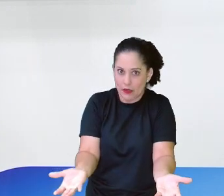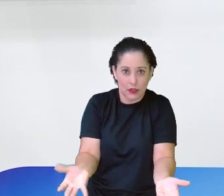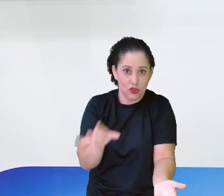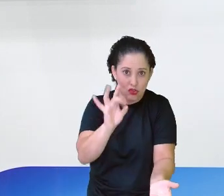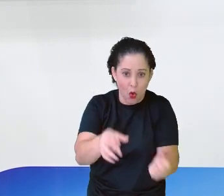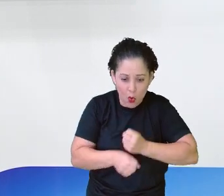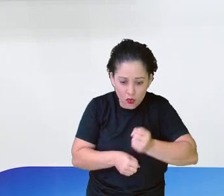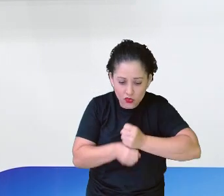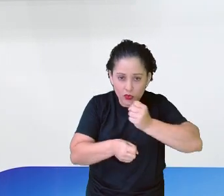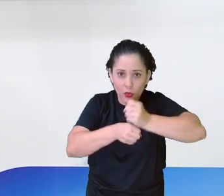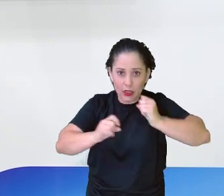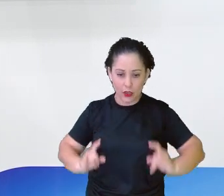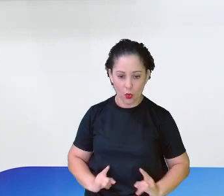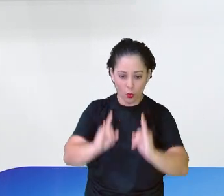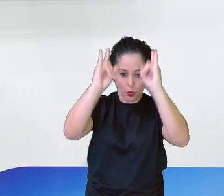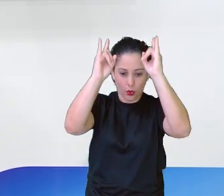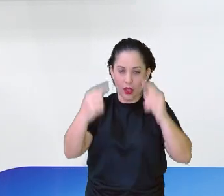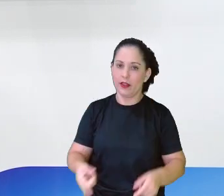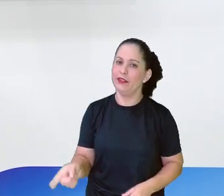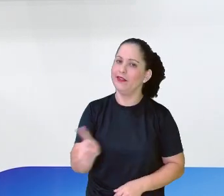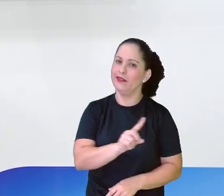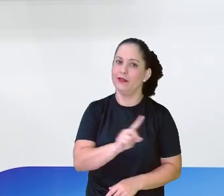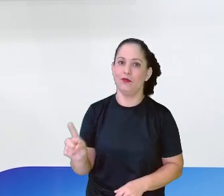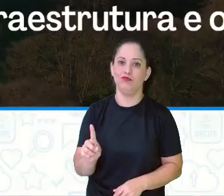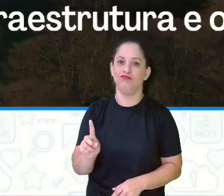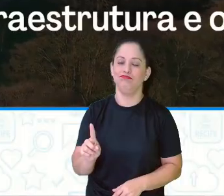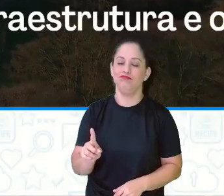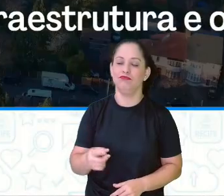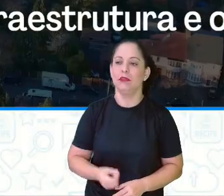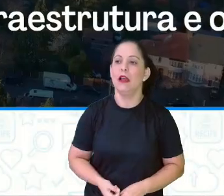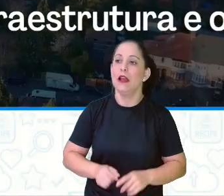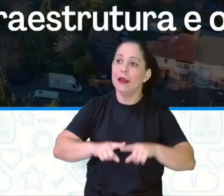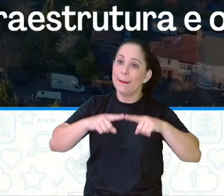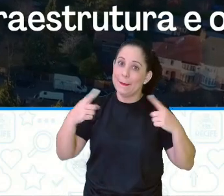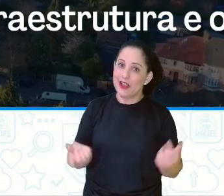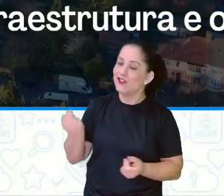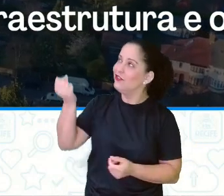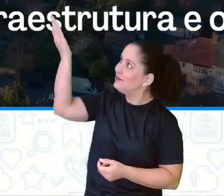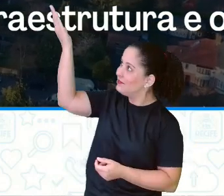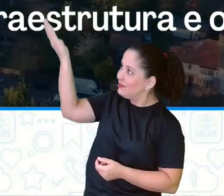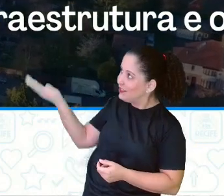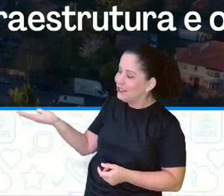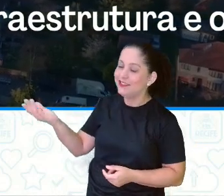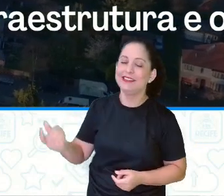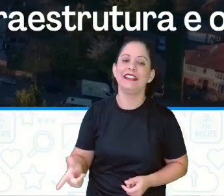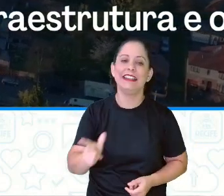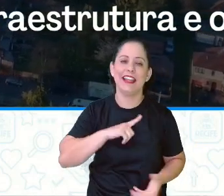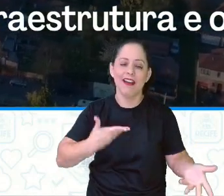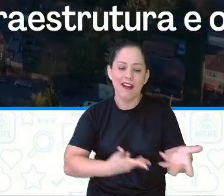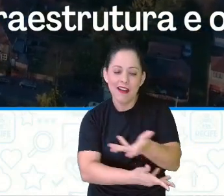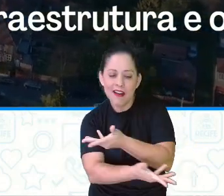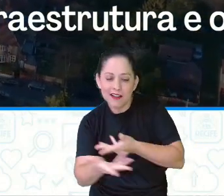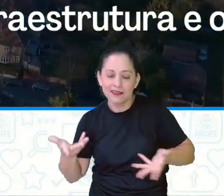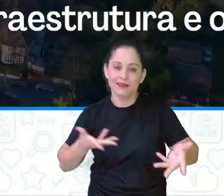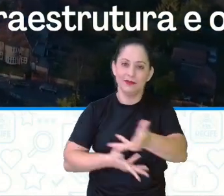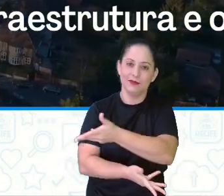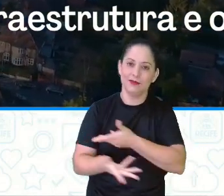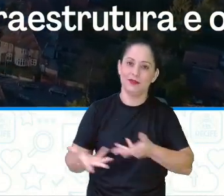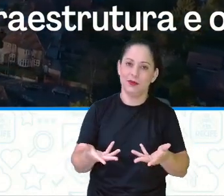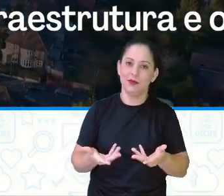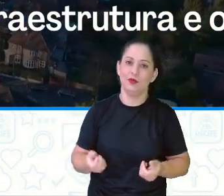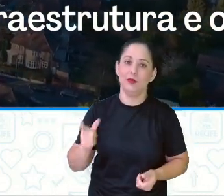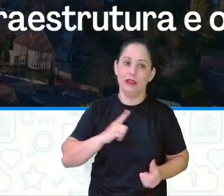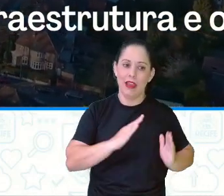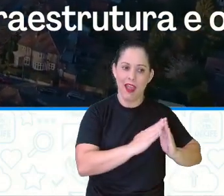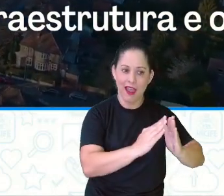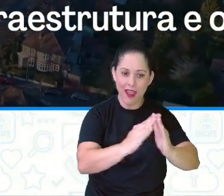equilíbrio. Por isso que eu coloquei aqui, ó, que a paisagem humanizada oferece infraestrutura e o conforto necessário.